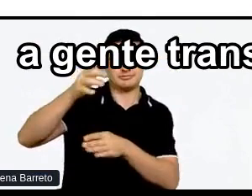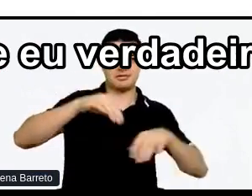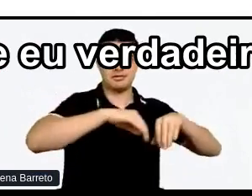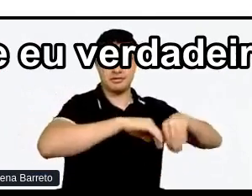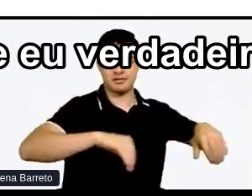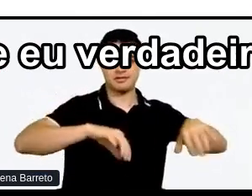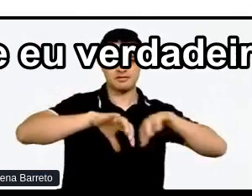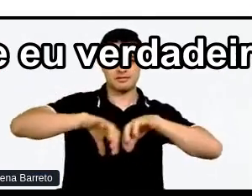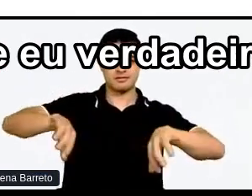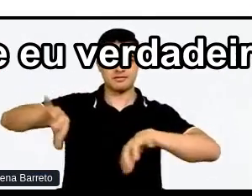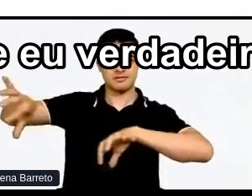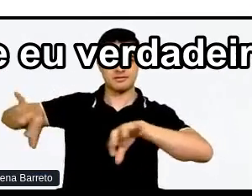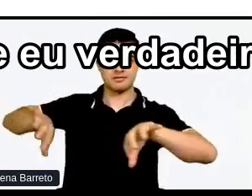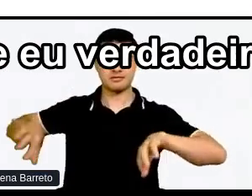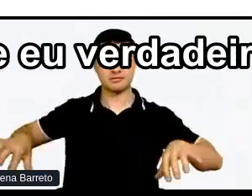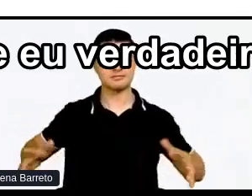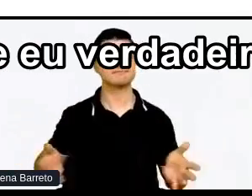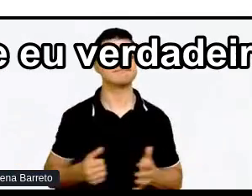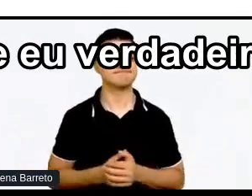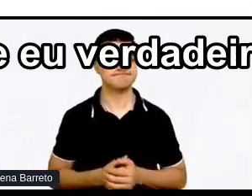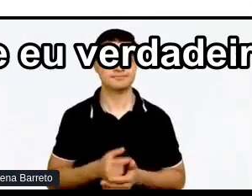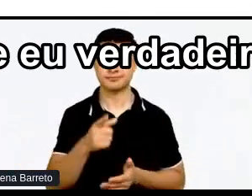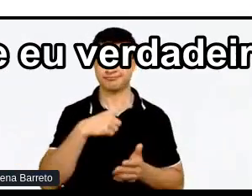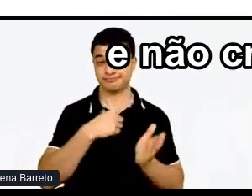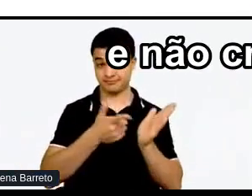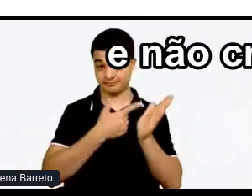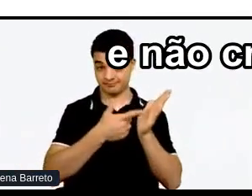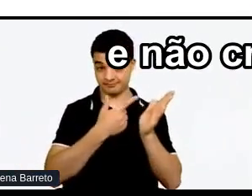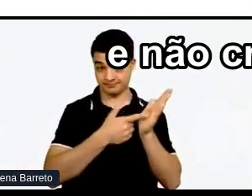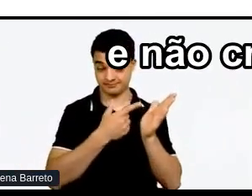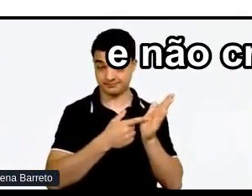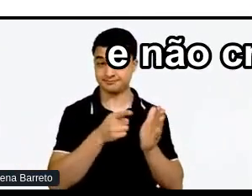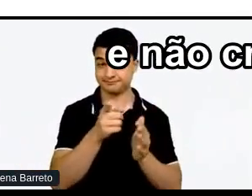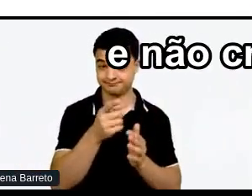ações. Como é que eu verdadeiramente incluo as pessoas e não crio